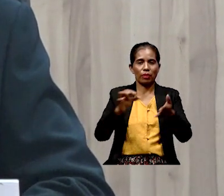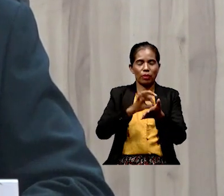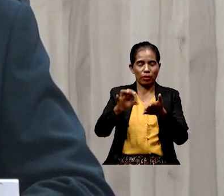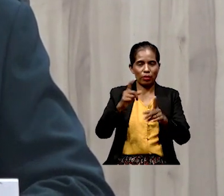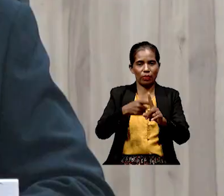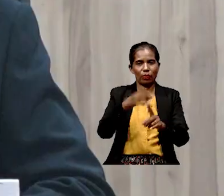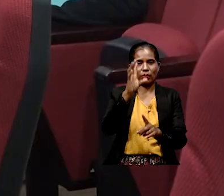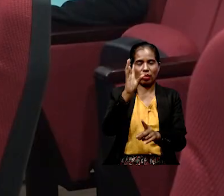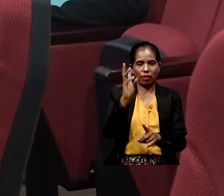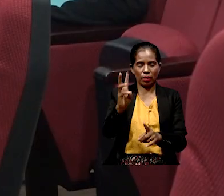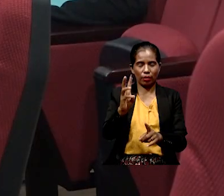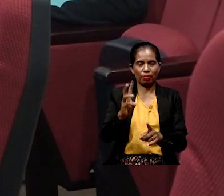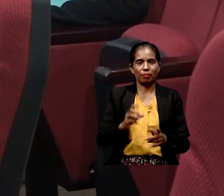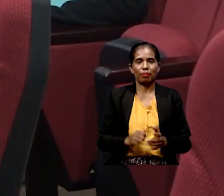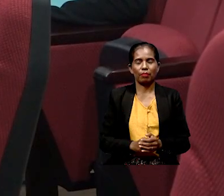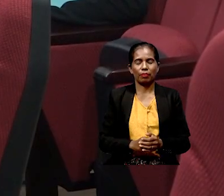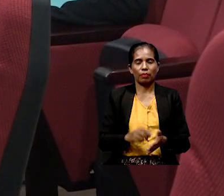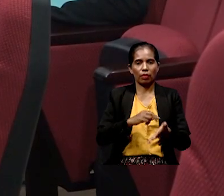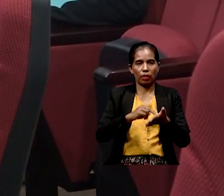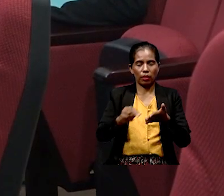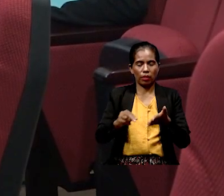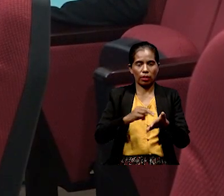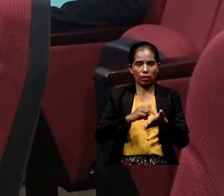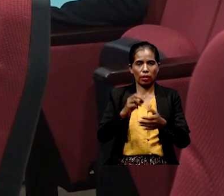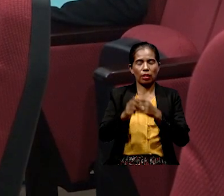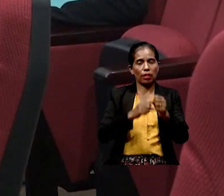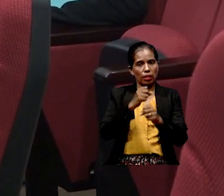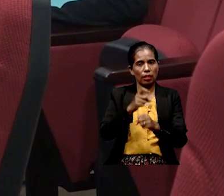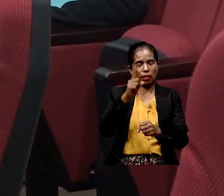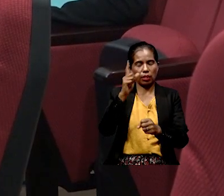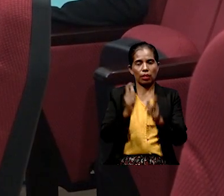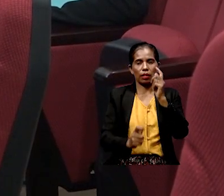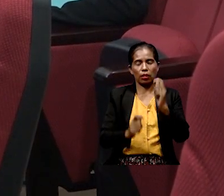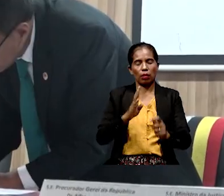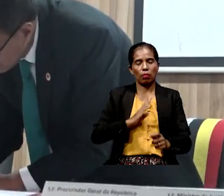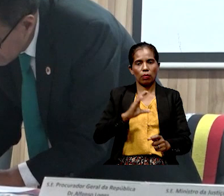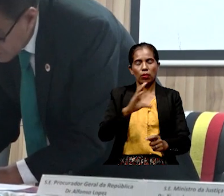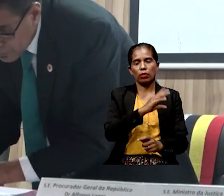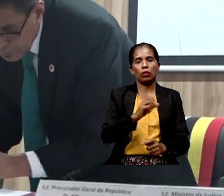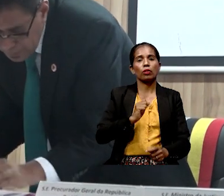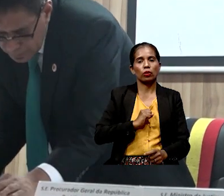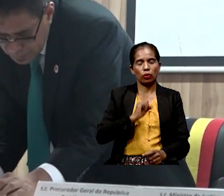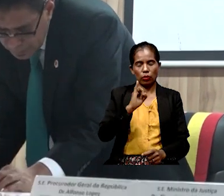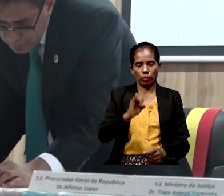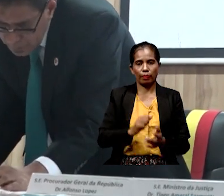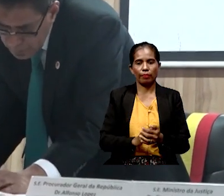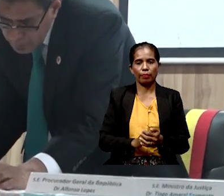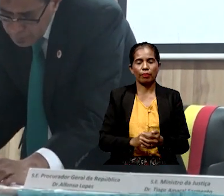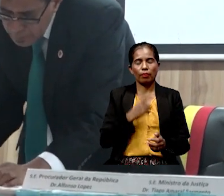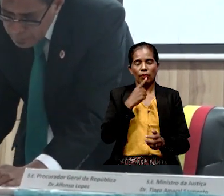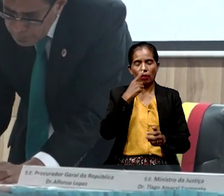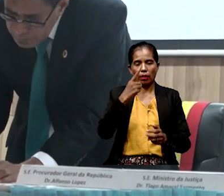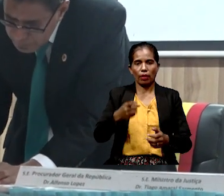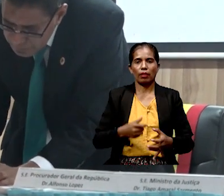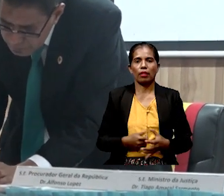formação judiciário no remata ona prática durante tinangida e tribunal baukau no suai. Nune, Conselho Superior Magistratura